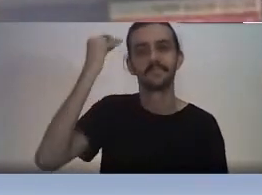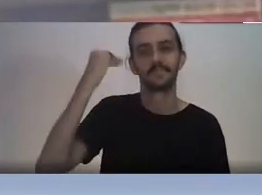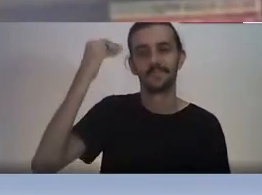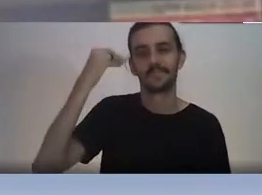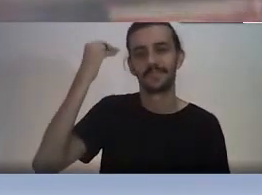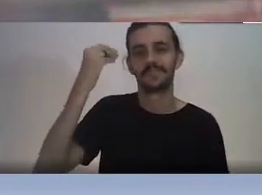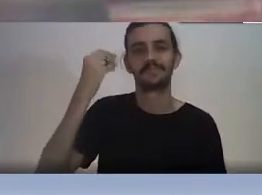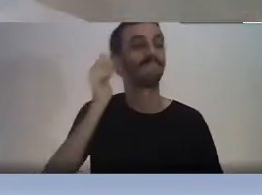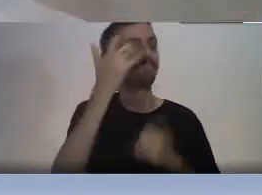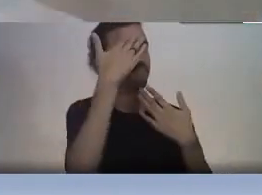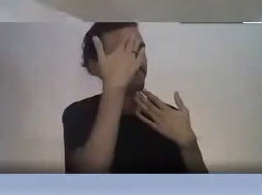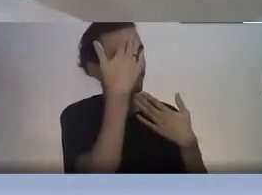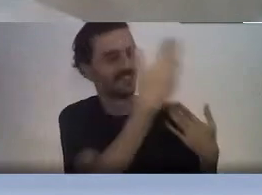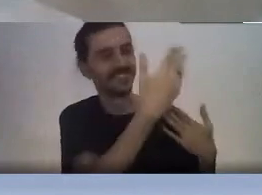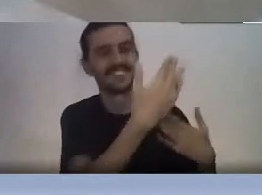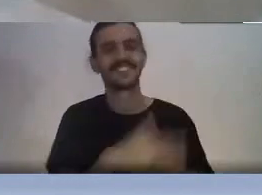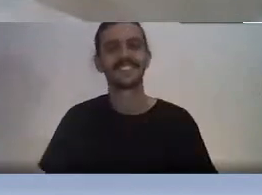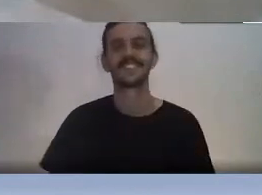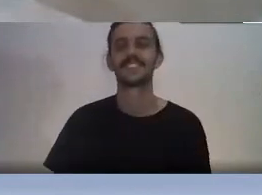Muito obrigado.